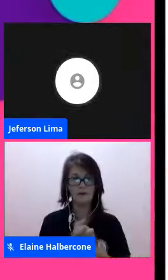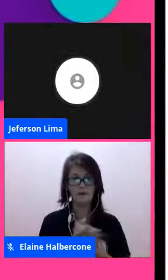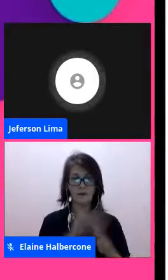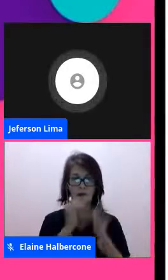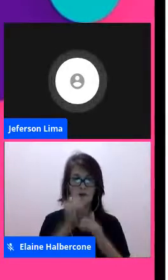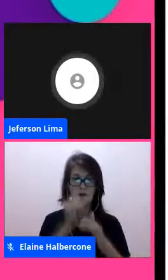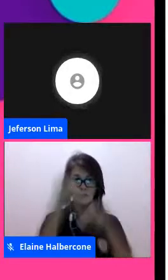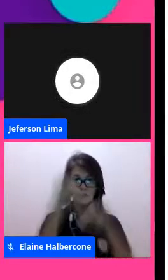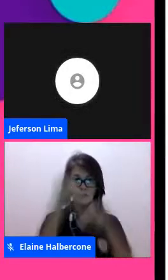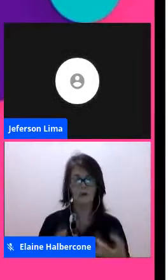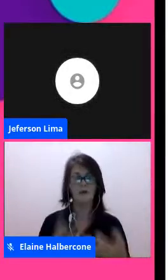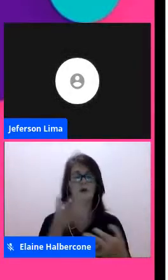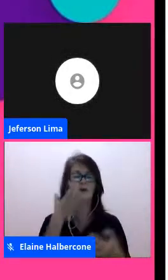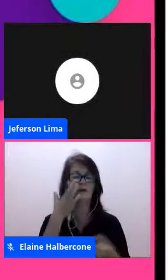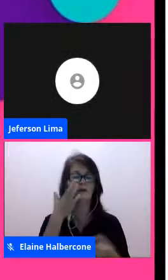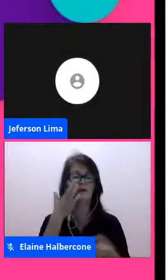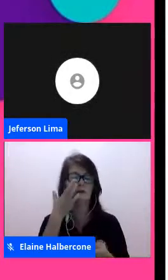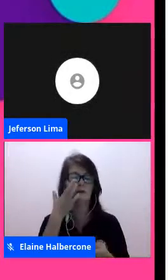dizendo, né?